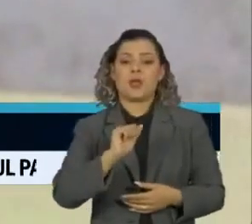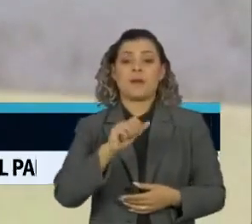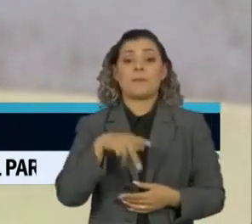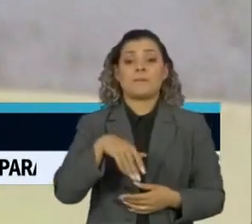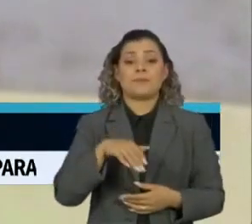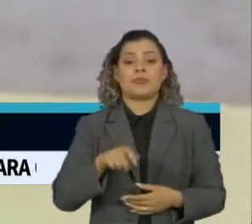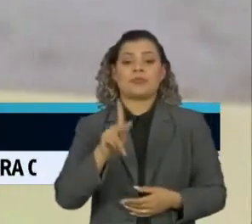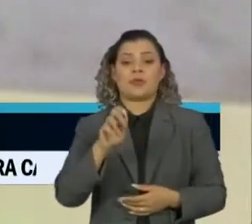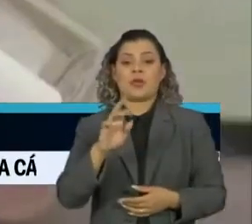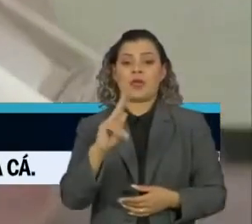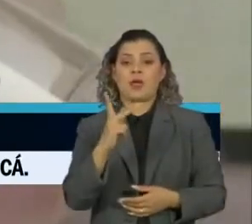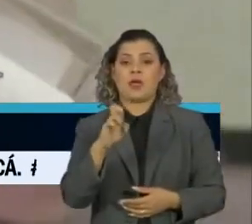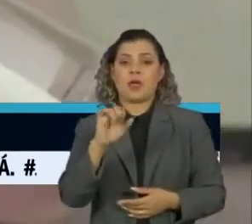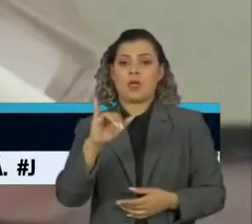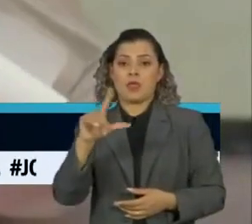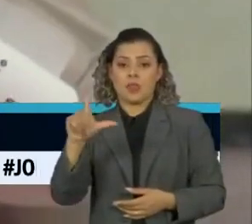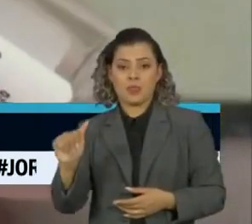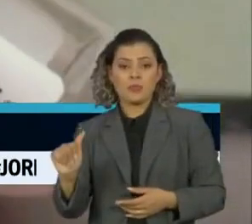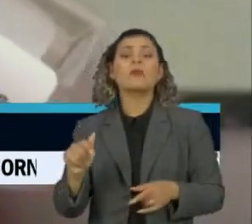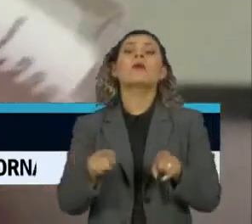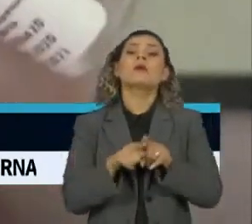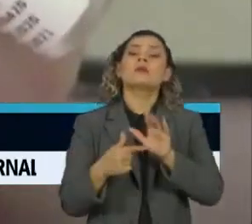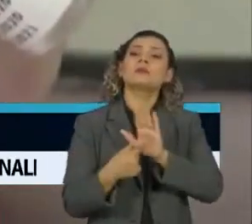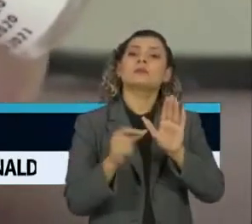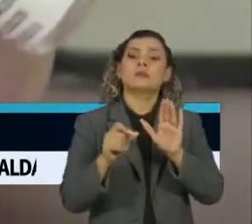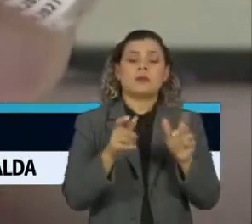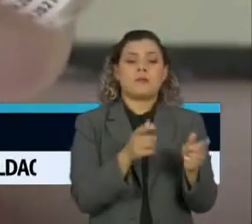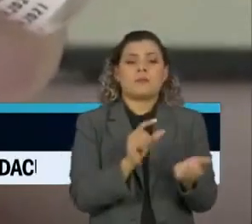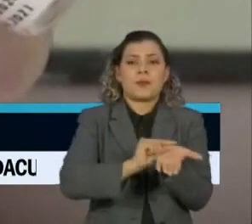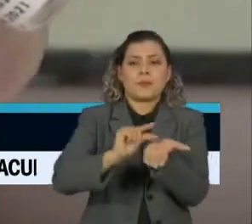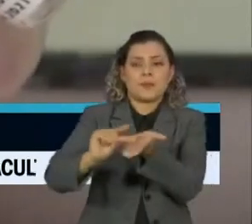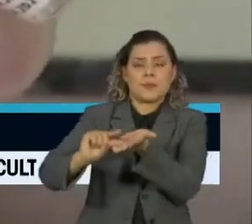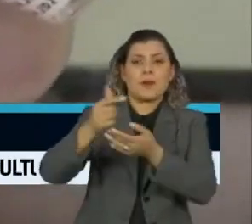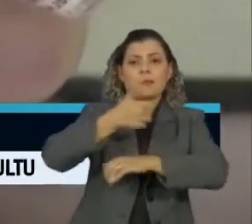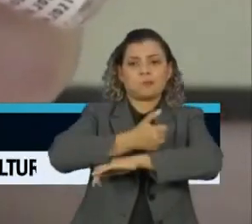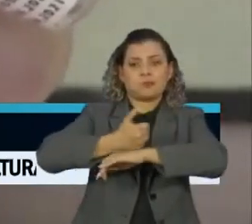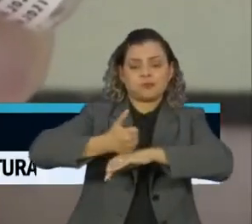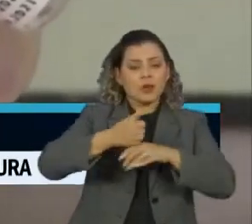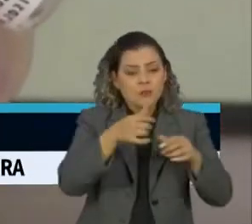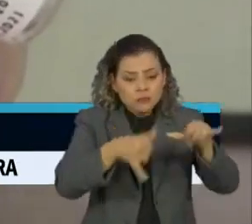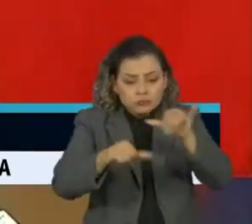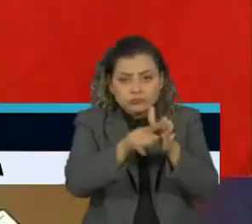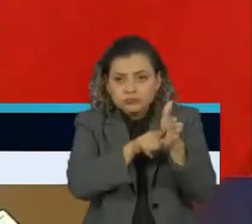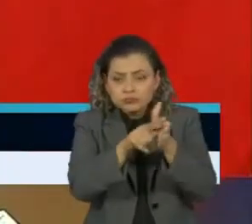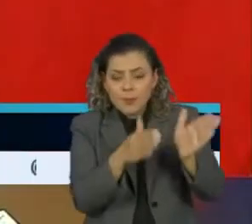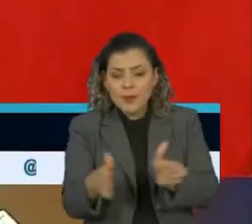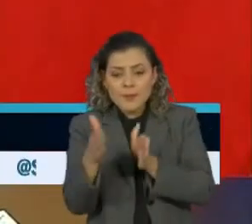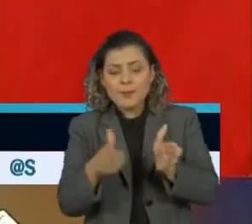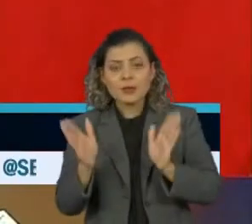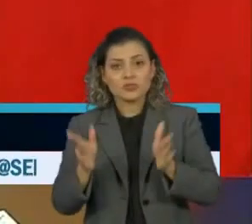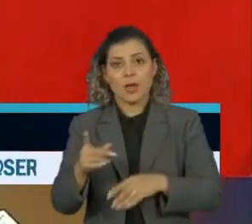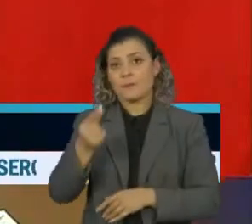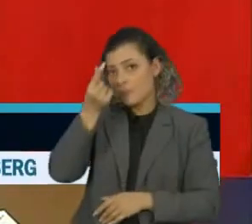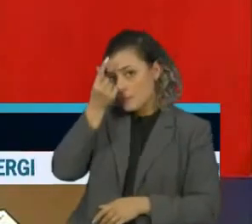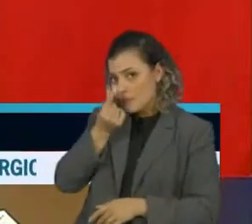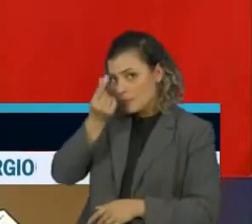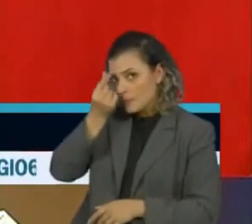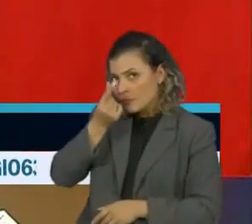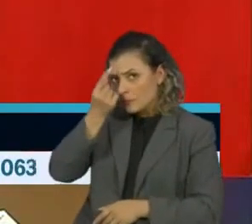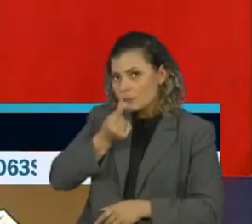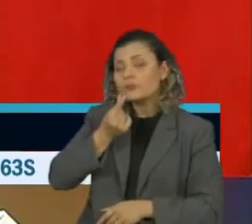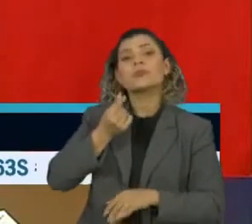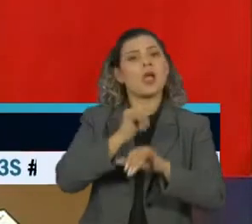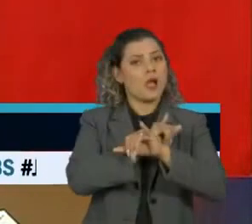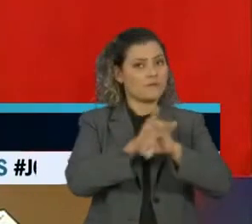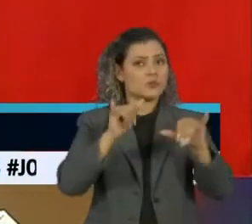sendo produzido no Centro de Pesquisas de Epidemiologia e Microbiologia Nikolai Gamaleya. Vladimir Putin anunciou o registro